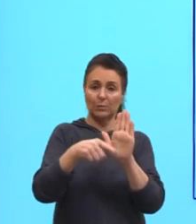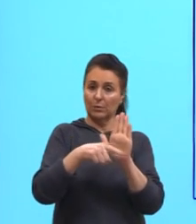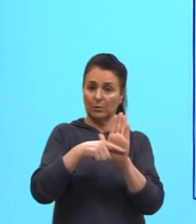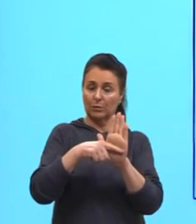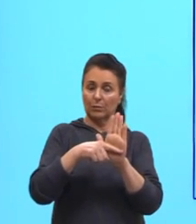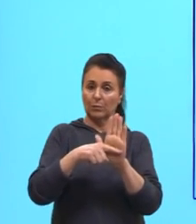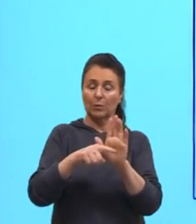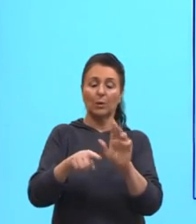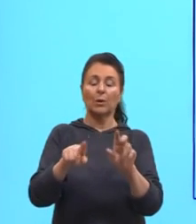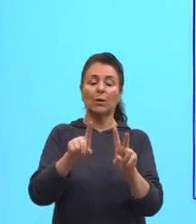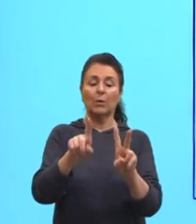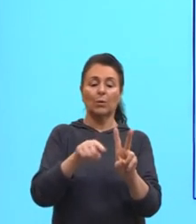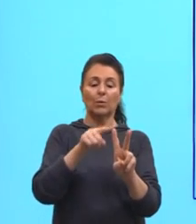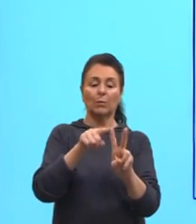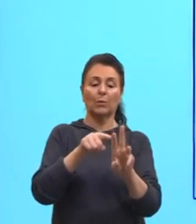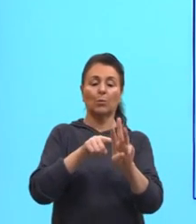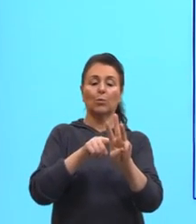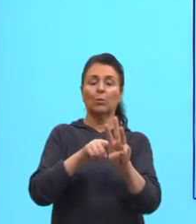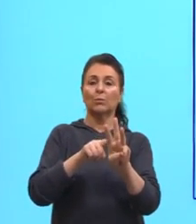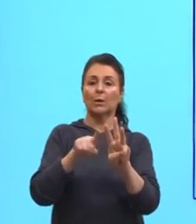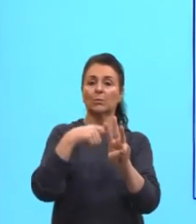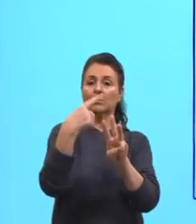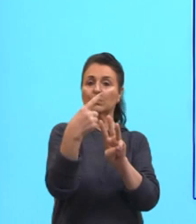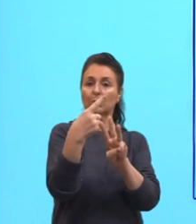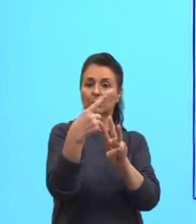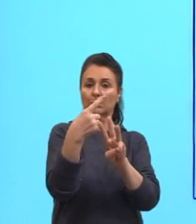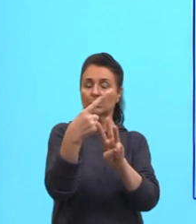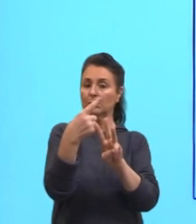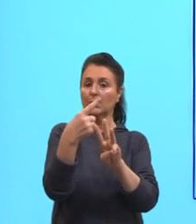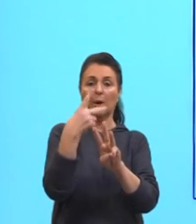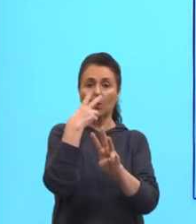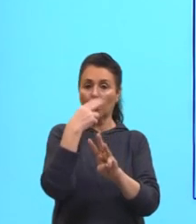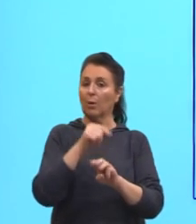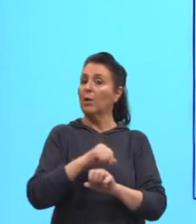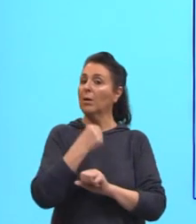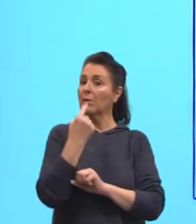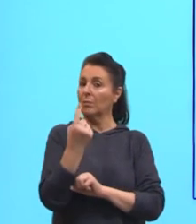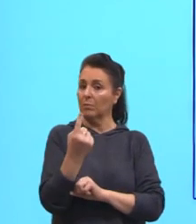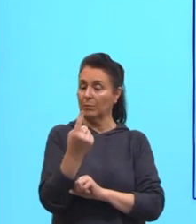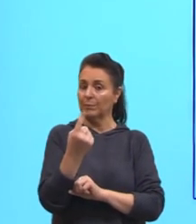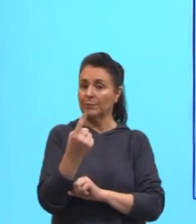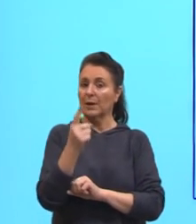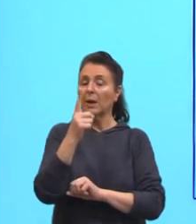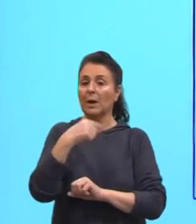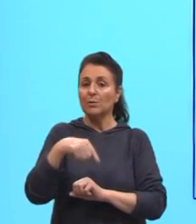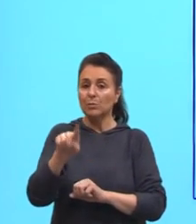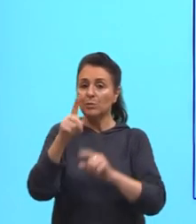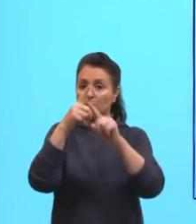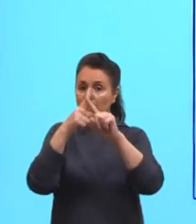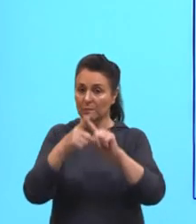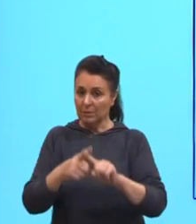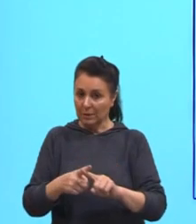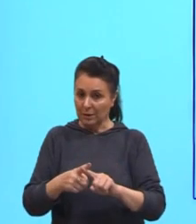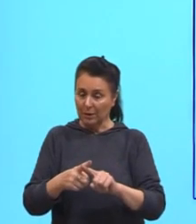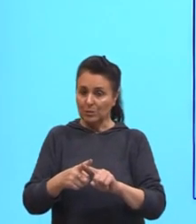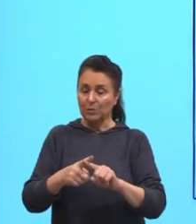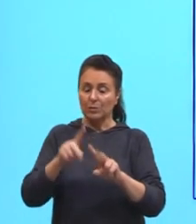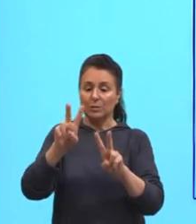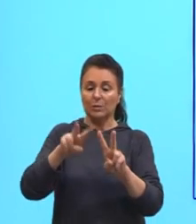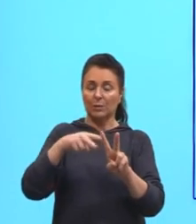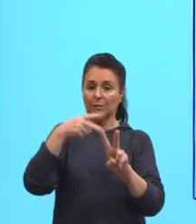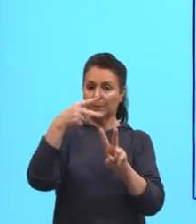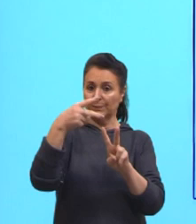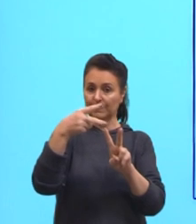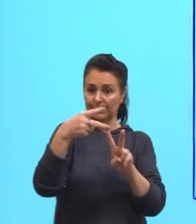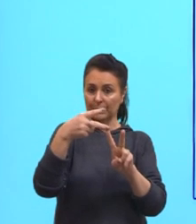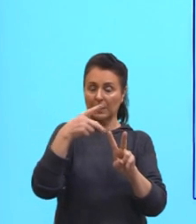é igual ao próprio número e as últimas propriedades das potências quando nós temos no expoente